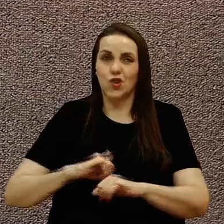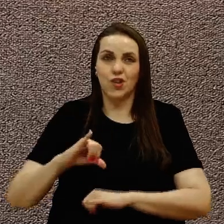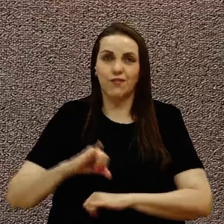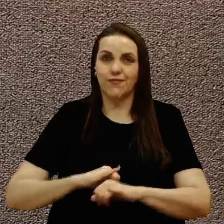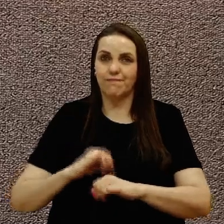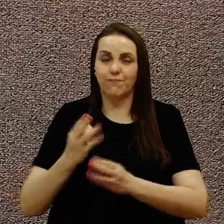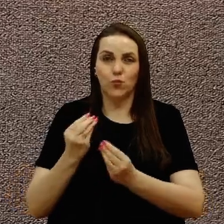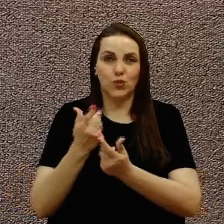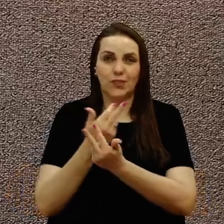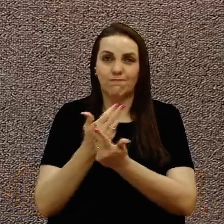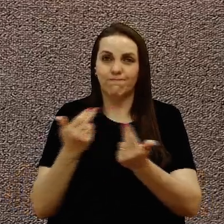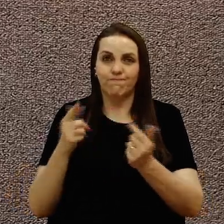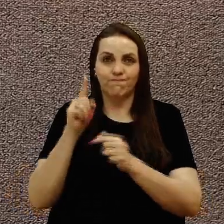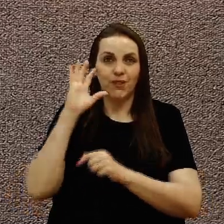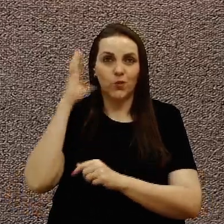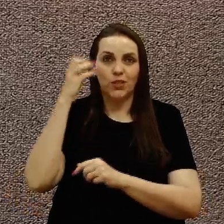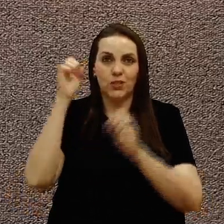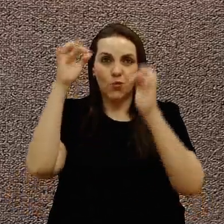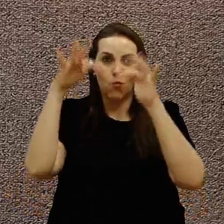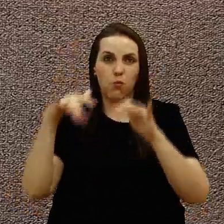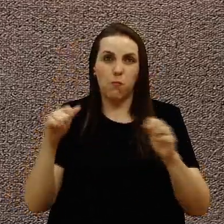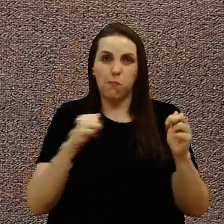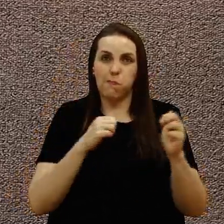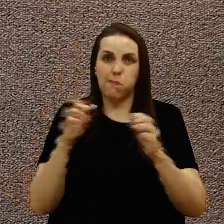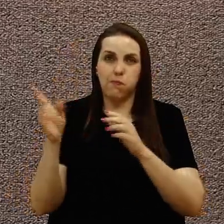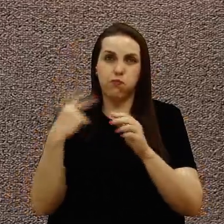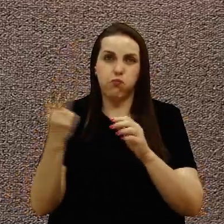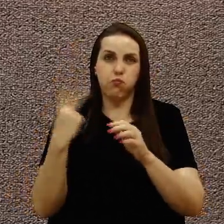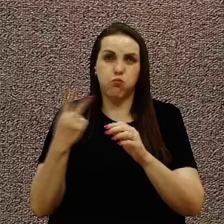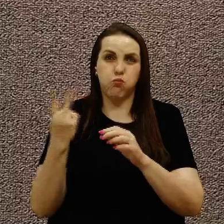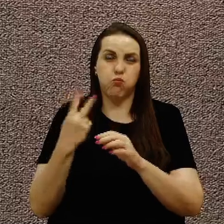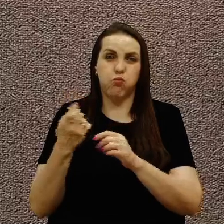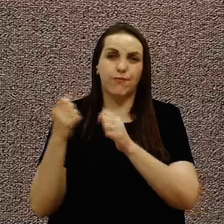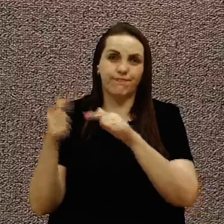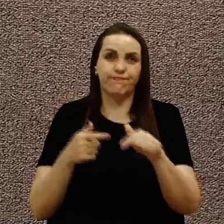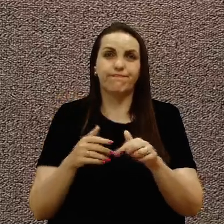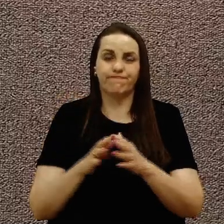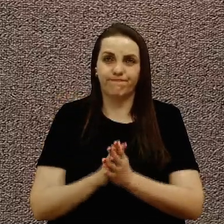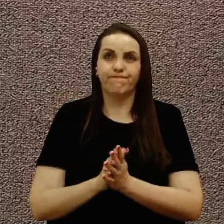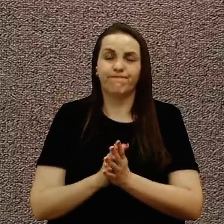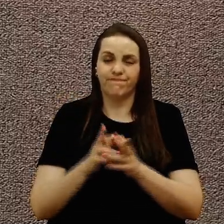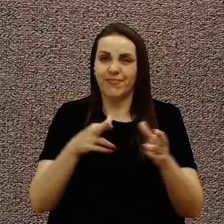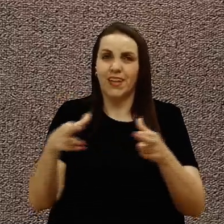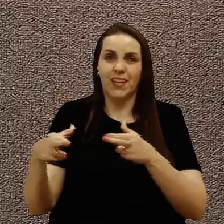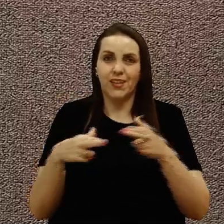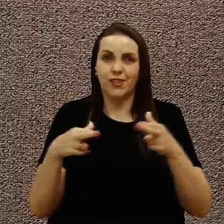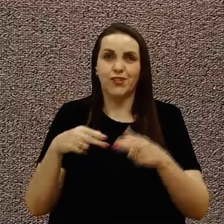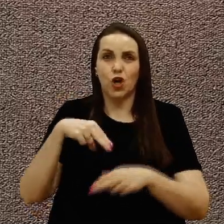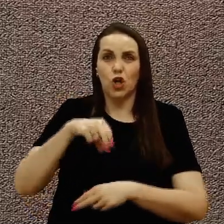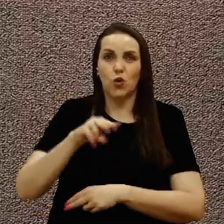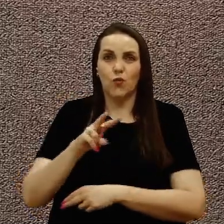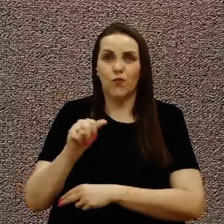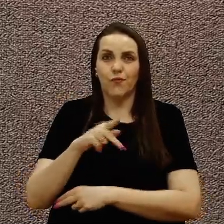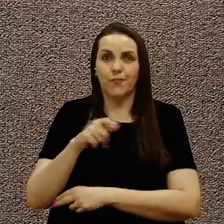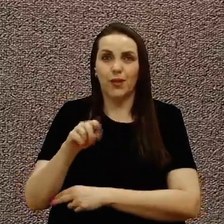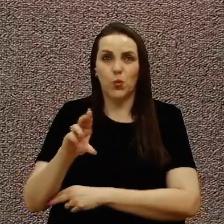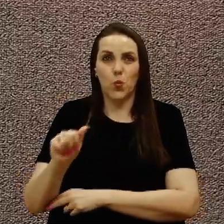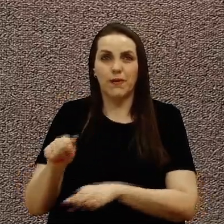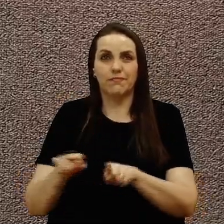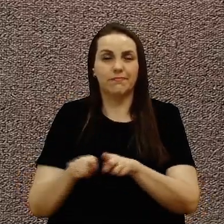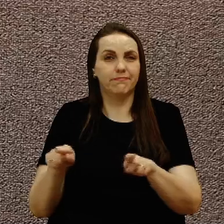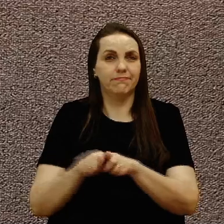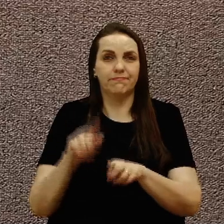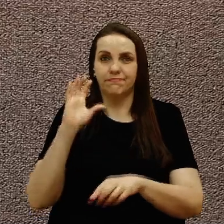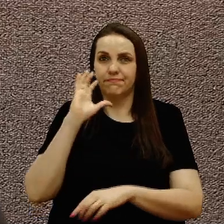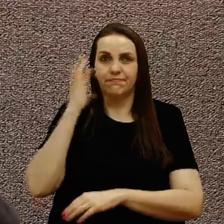Eloy Marim, daquela região de Nova Pádua. A coisa ali não foi fácil. Mas, ao mesmo tempo, gostaria